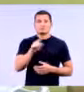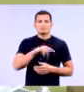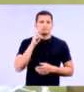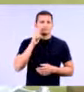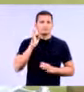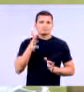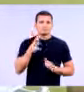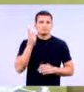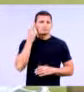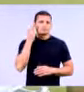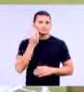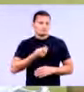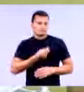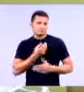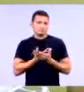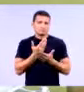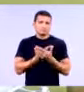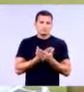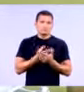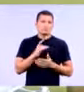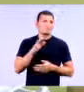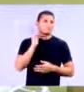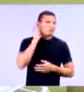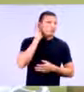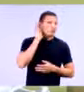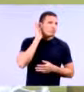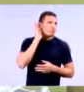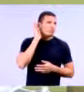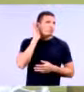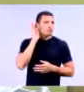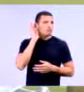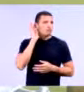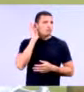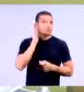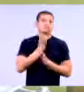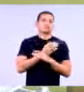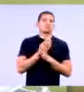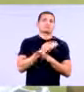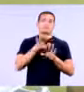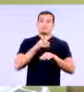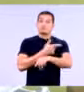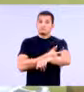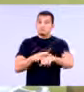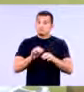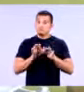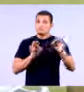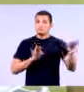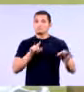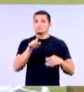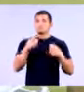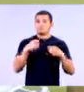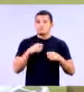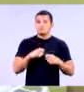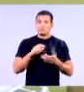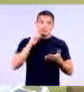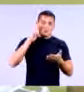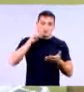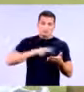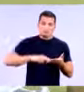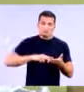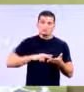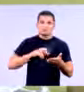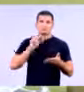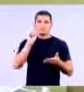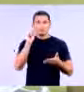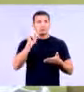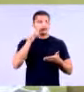presencial e fazer de conta que está escutando, que está prestando atenção. Na educação à distância, não, você tem de fato ler, e não é ler pouco,